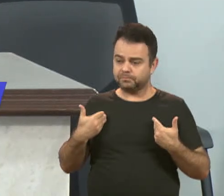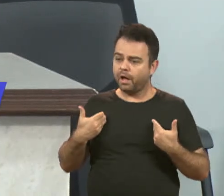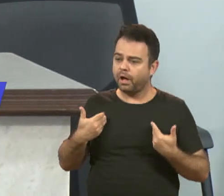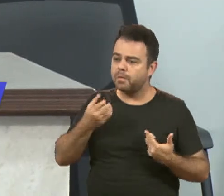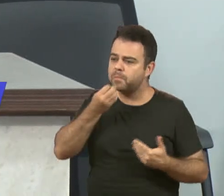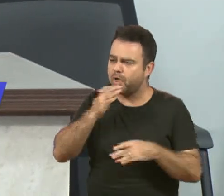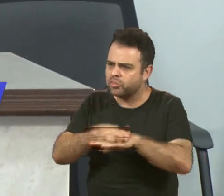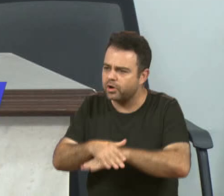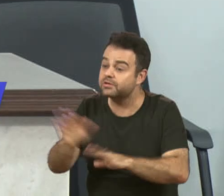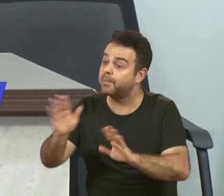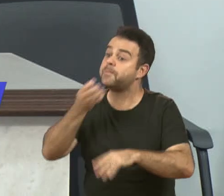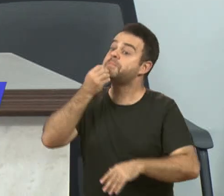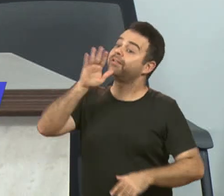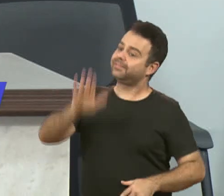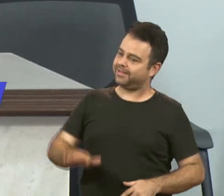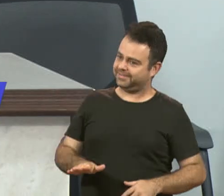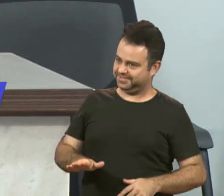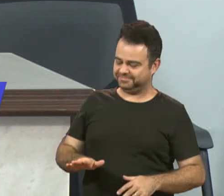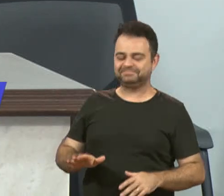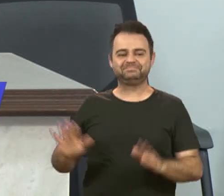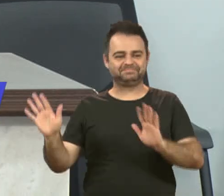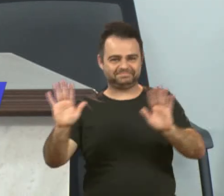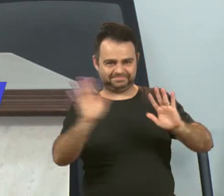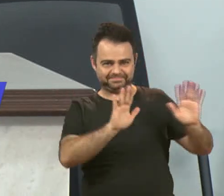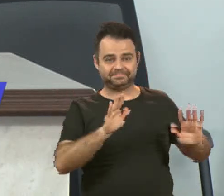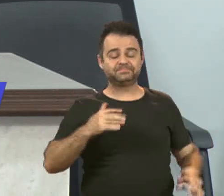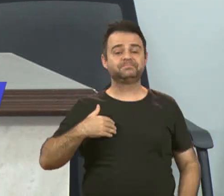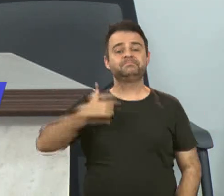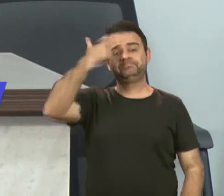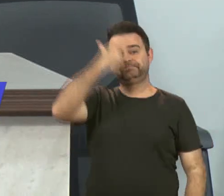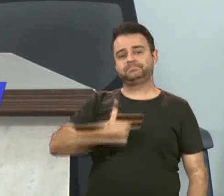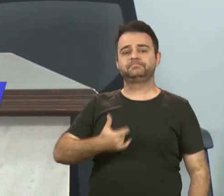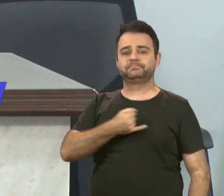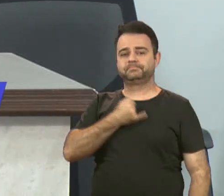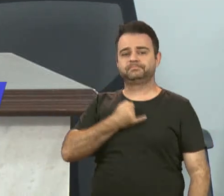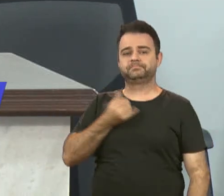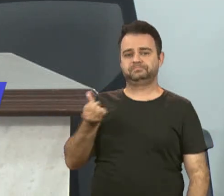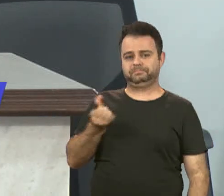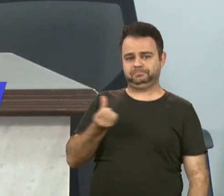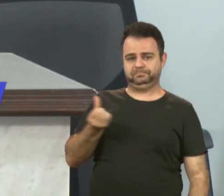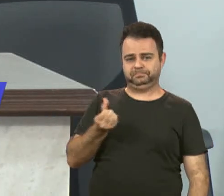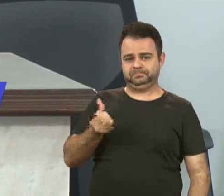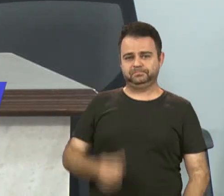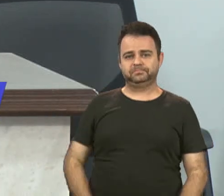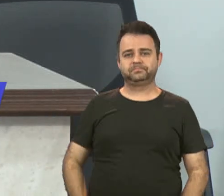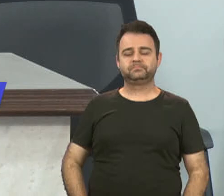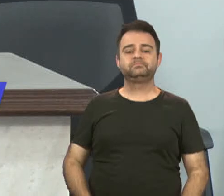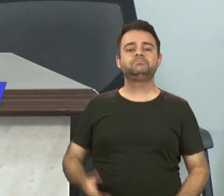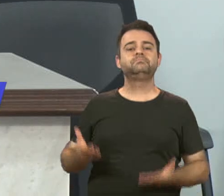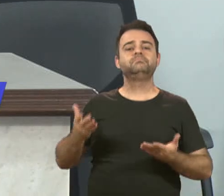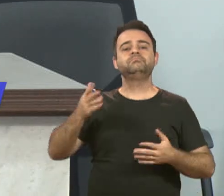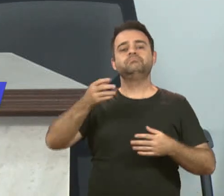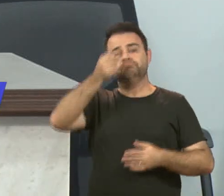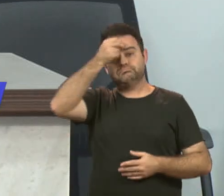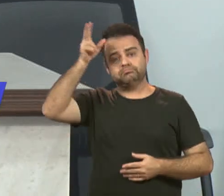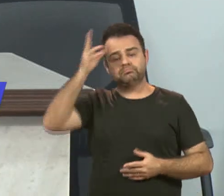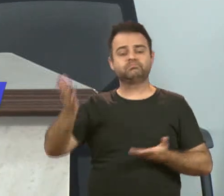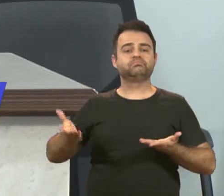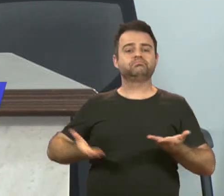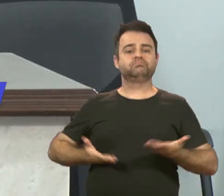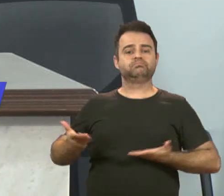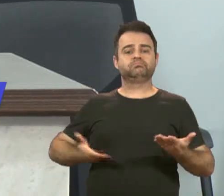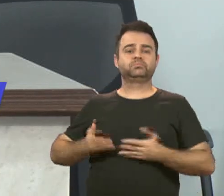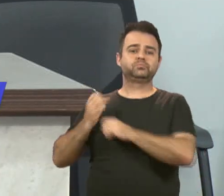tarde a todos. Eu sou uma pessoa que tem 66 anos, 27 anos de serviço público. Trabalhei na Prefeitura